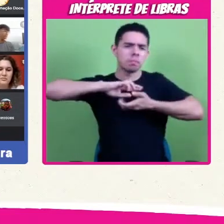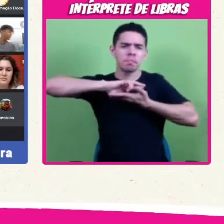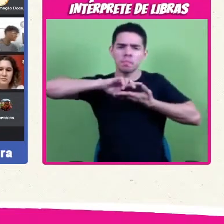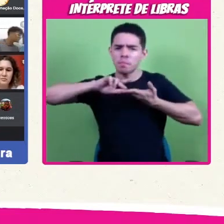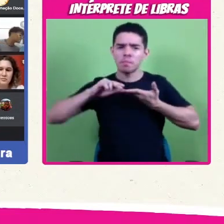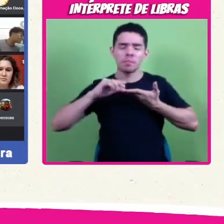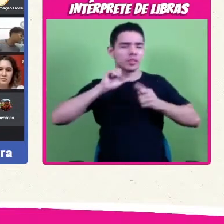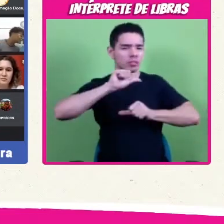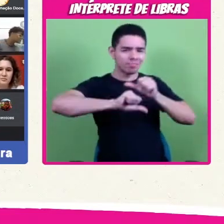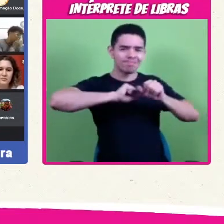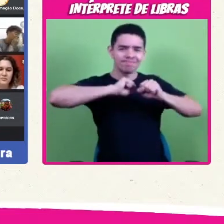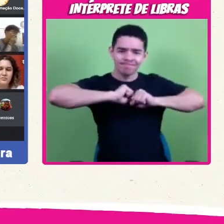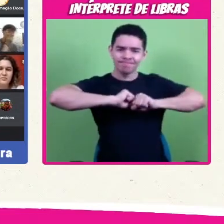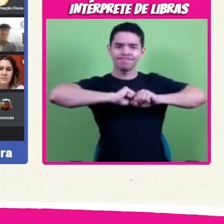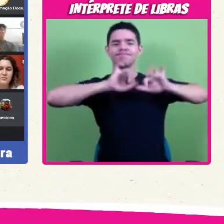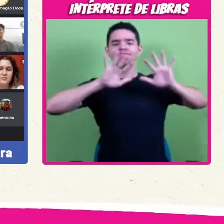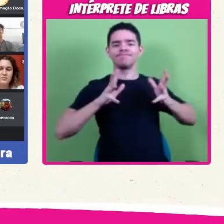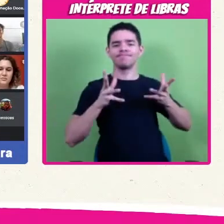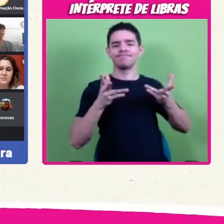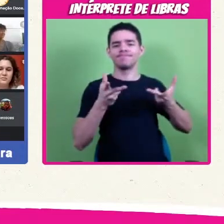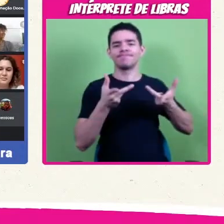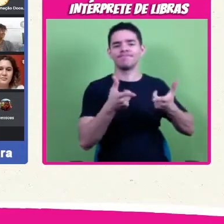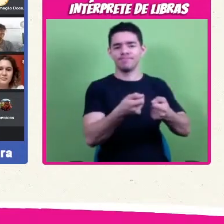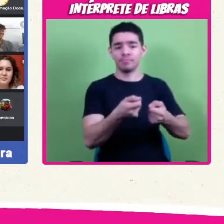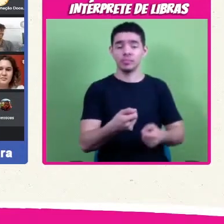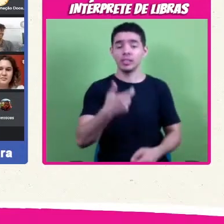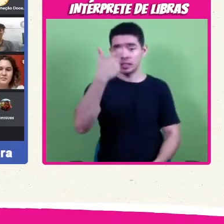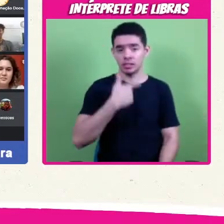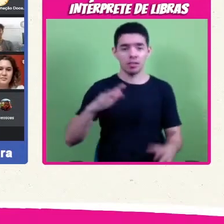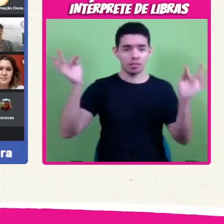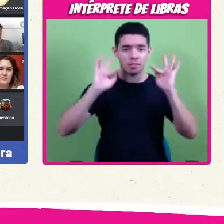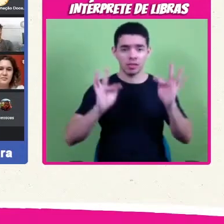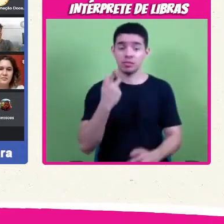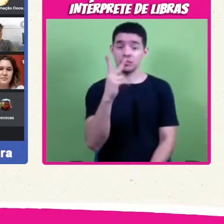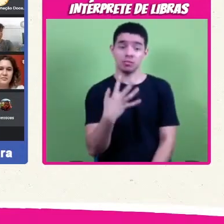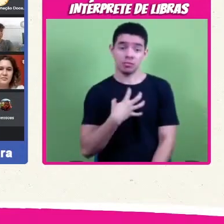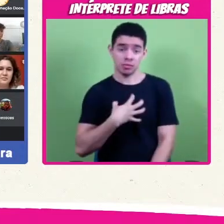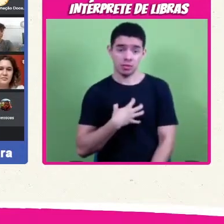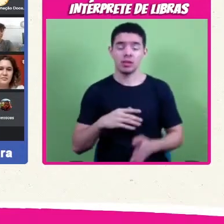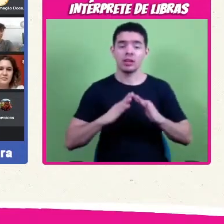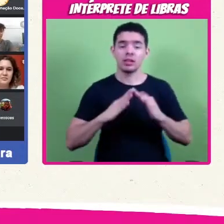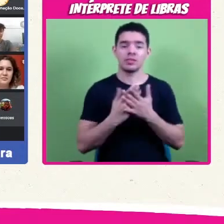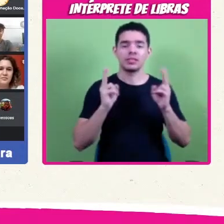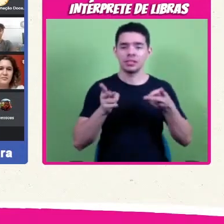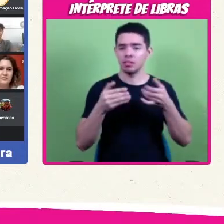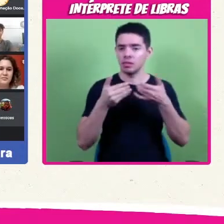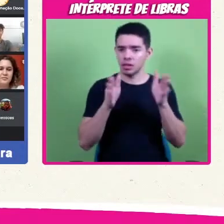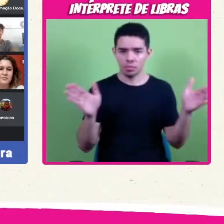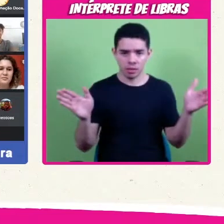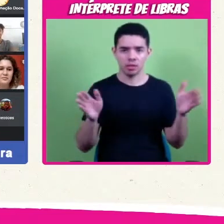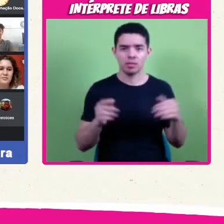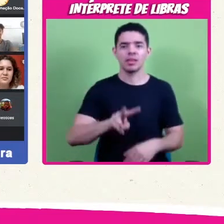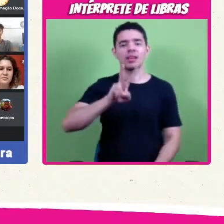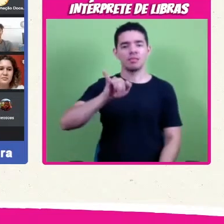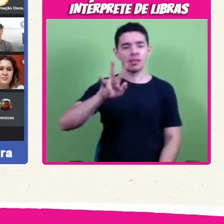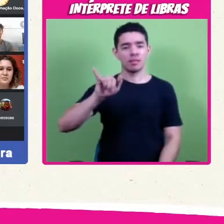incríveis que você puder transformar e ser feliz do jeito que você é. A escola sempre vai estar aberta. O Vivina Monteiro, em nome